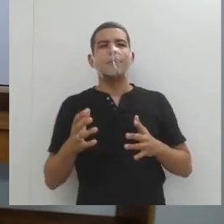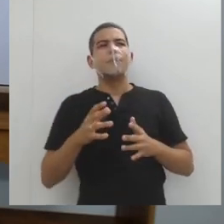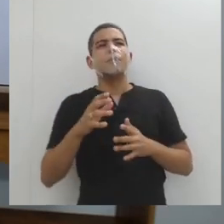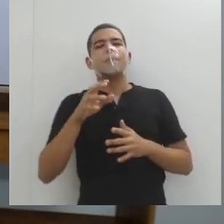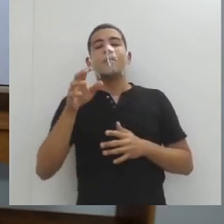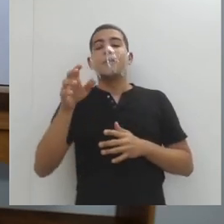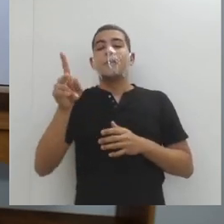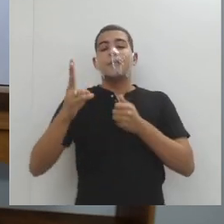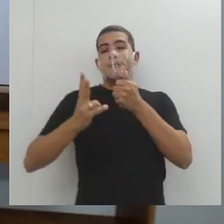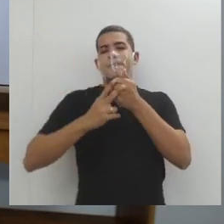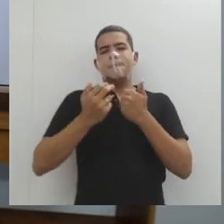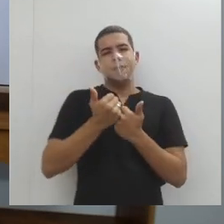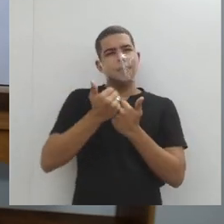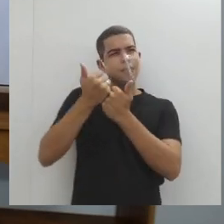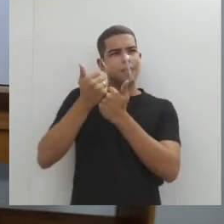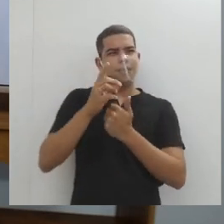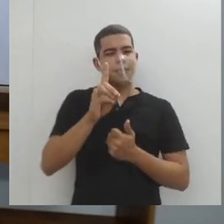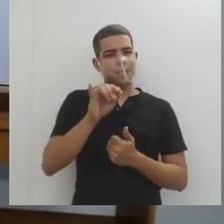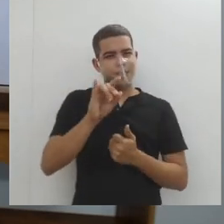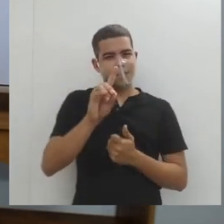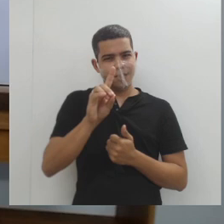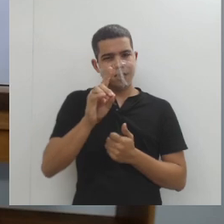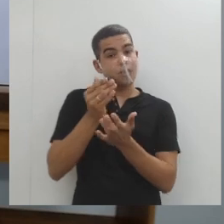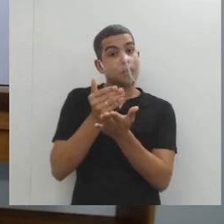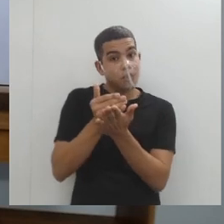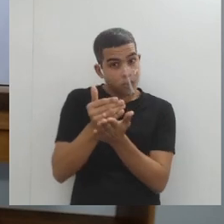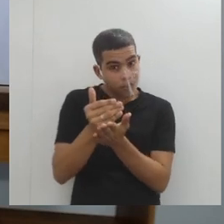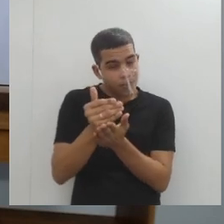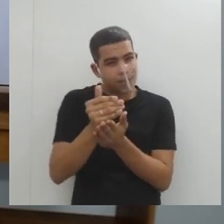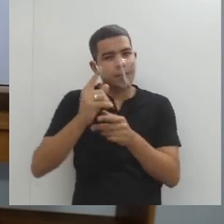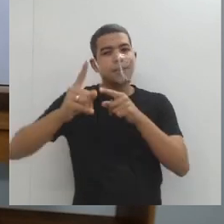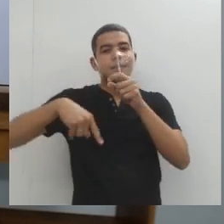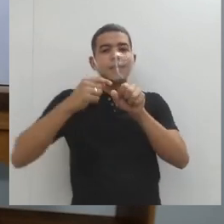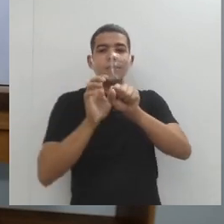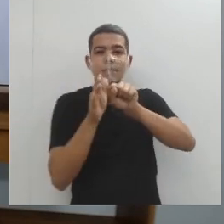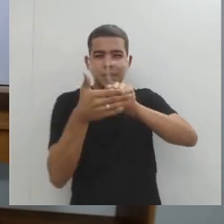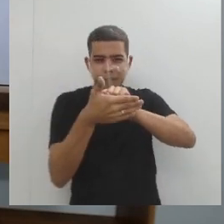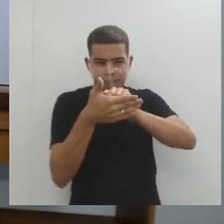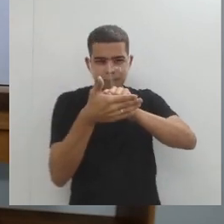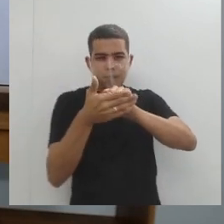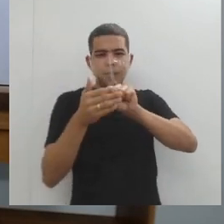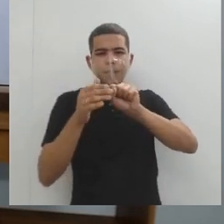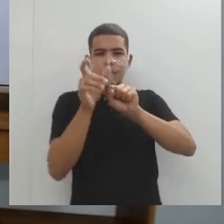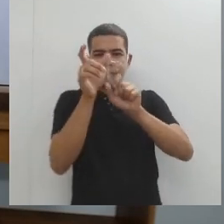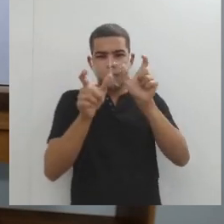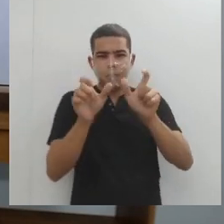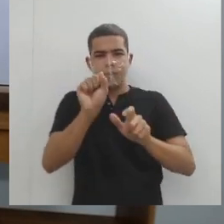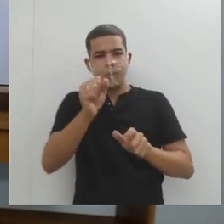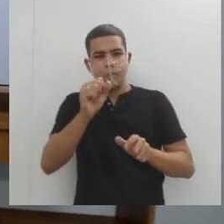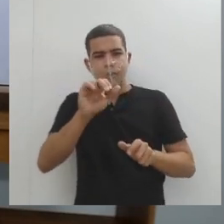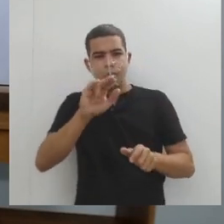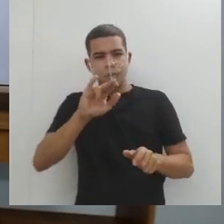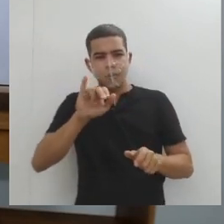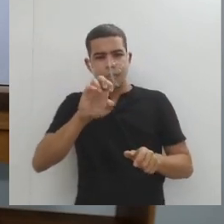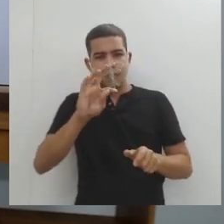Simple Past, coloco aqui na frente, ó, did, depois o teu sujeito, depois o teu verbo principal sem nenhuma alteração. Então, no